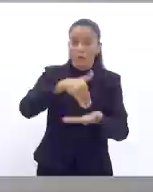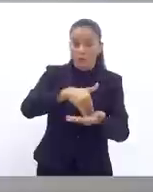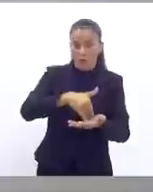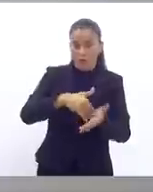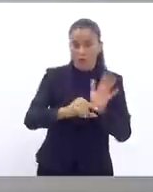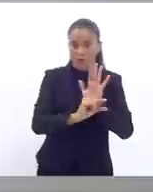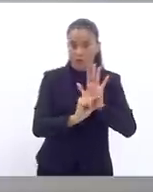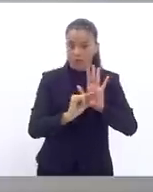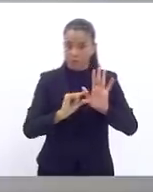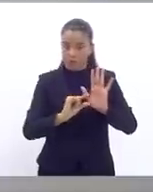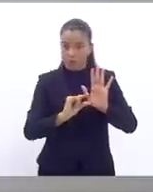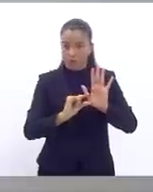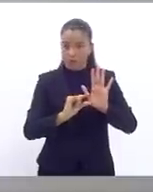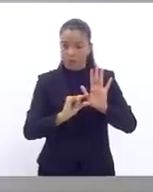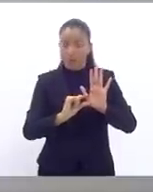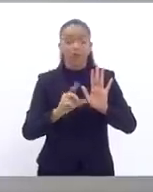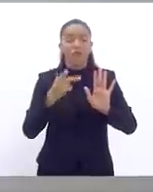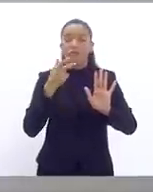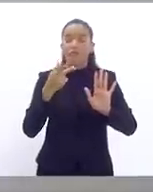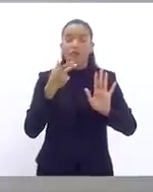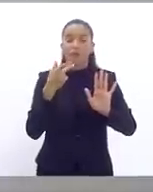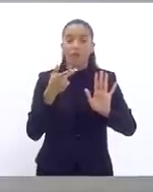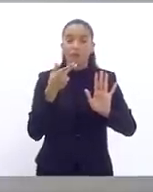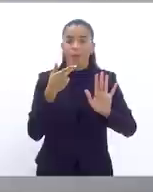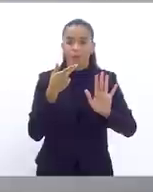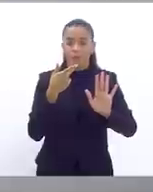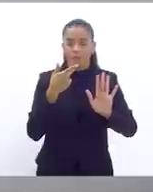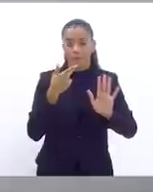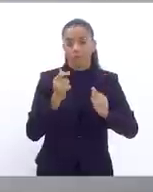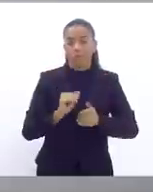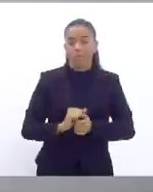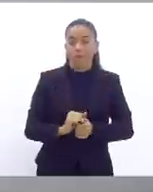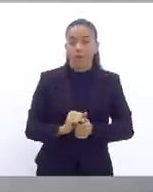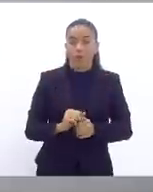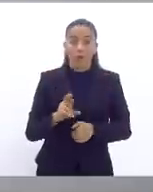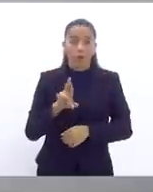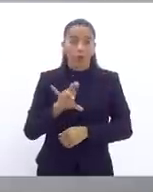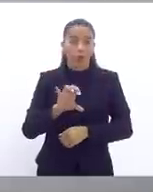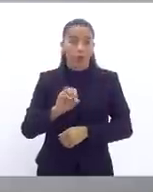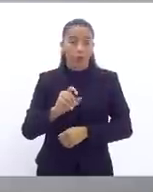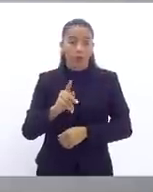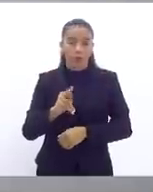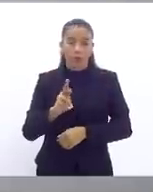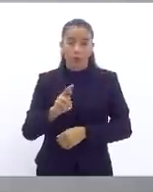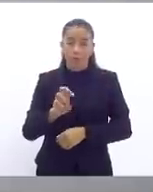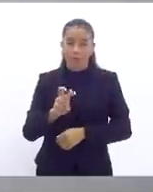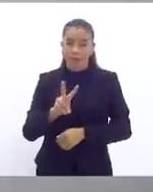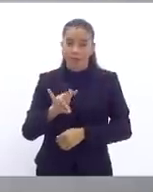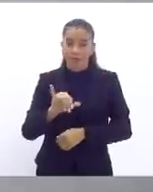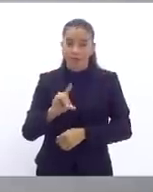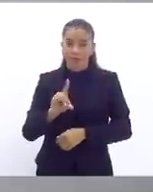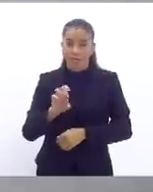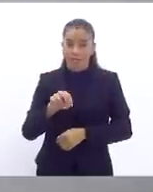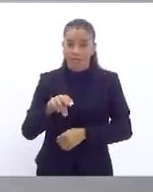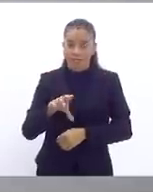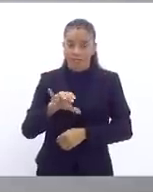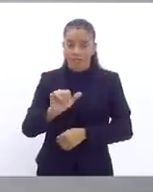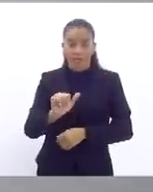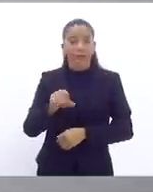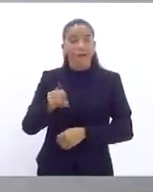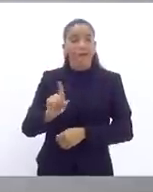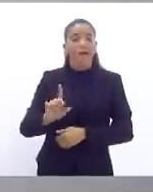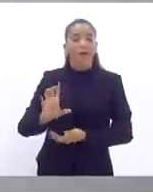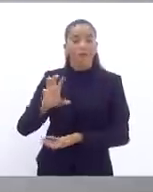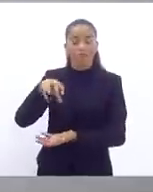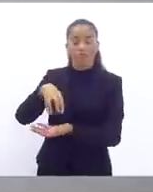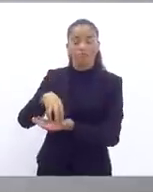ele diz o seguinte demais que o rio Previdência e é o órgão